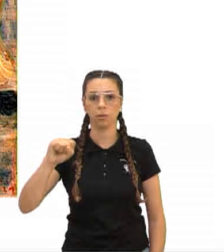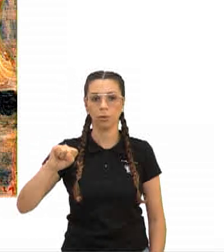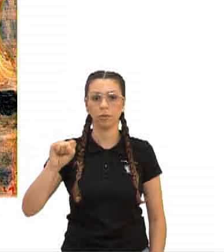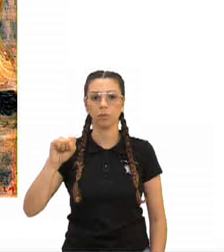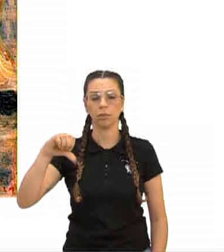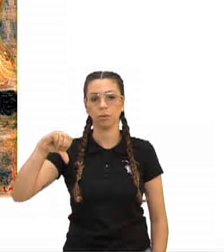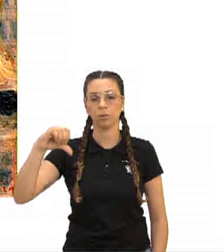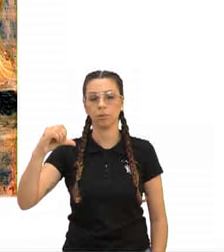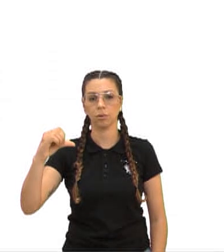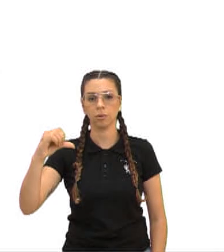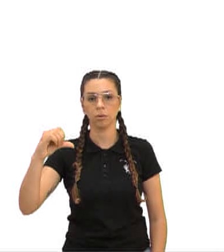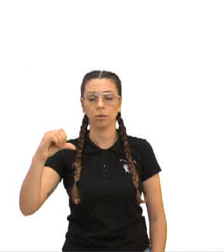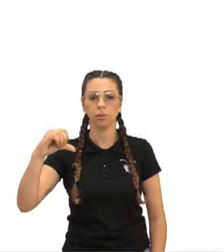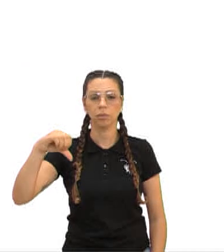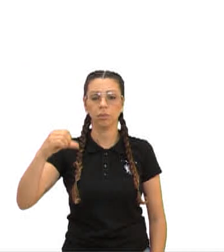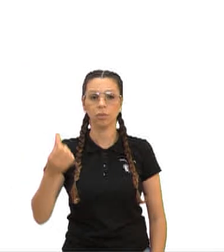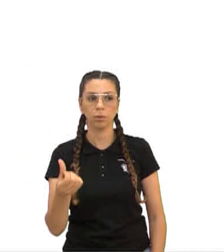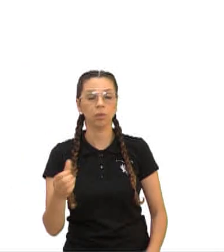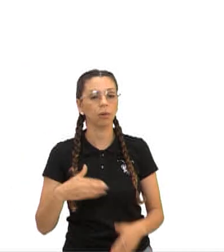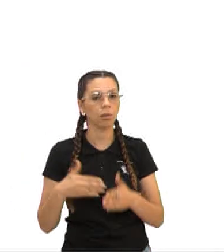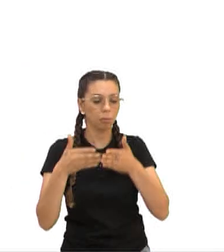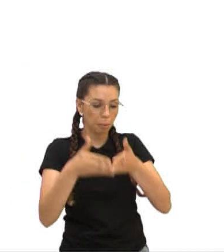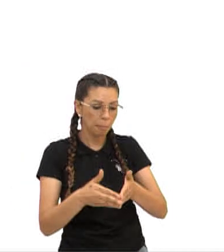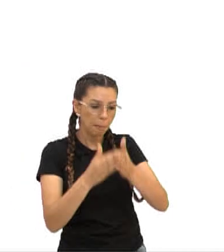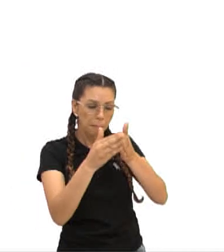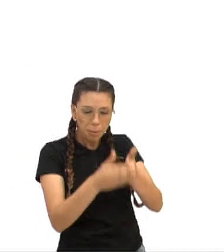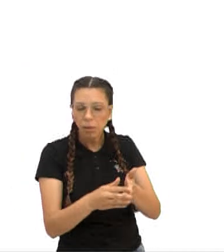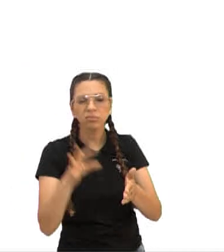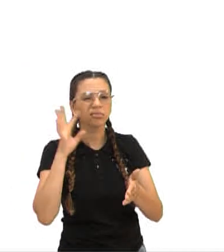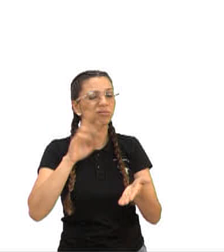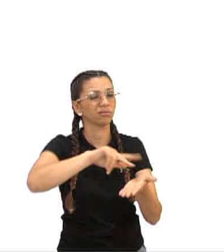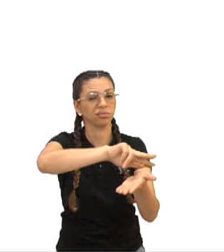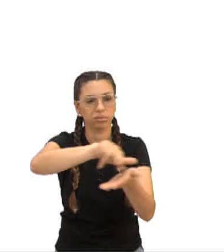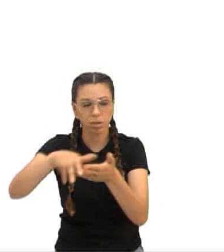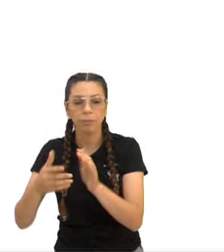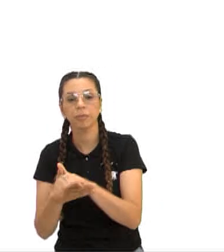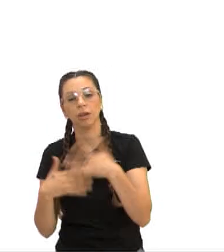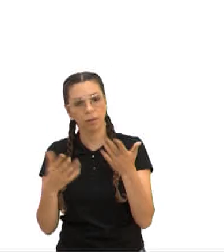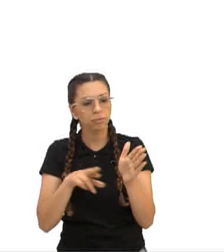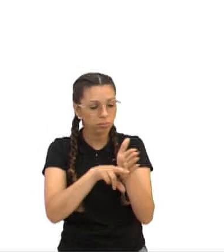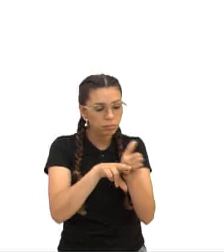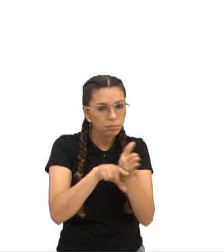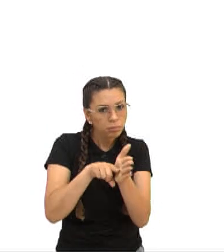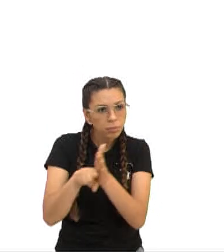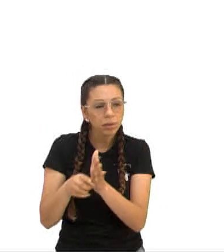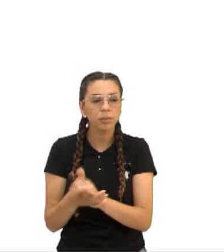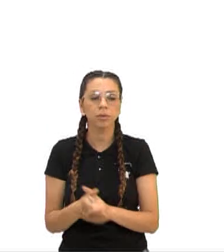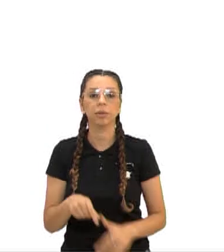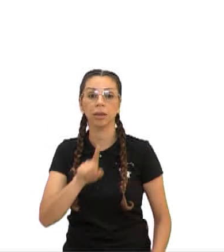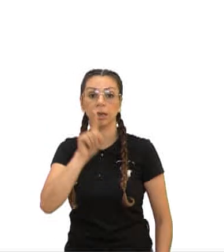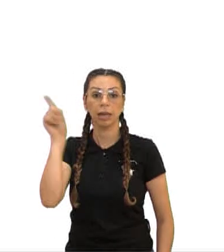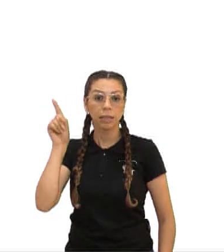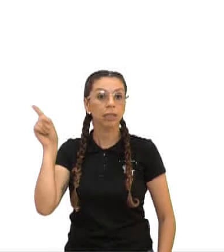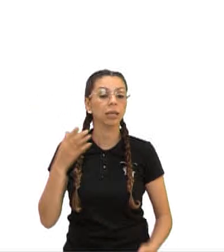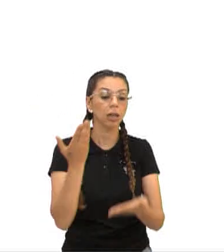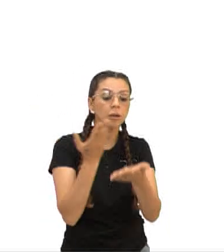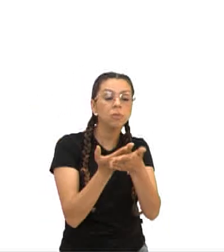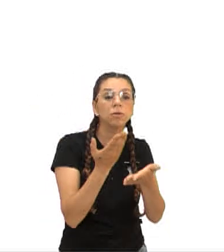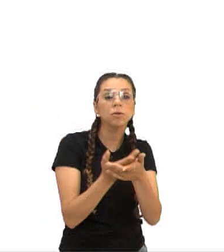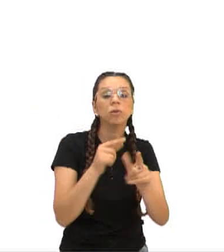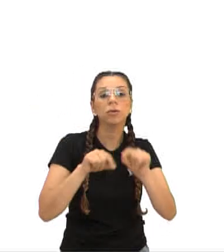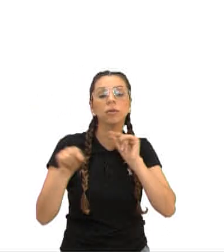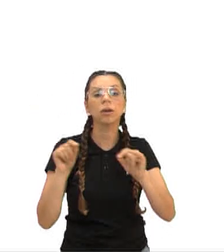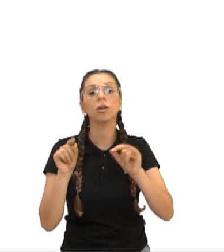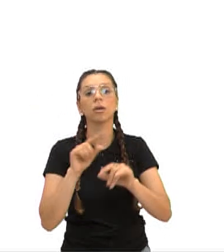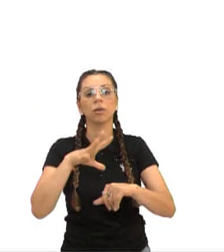Tem o barco, tem inúmeras obras, vale a pena você pesquisar. Vamos lá. A afirmativa refere-se a quem? Estudou no ateliê de Suíça, pintou